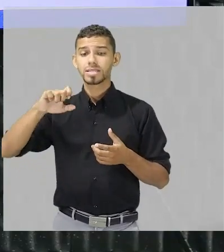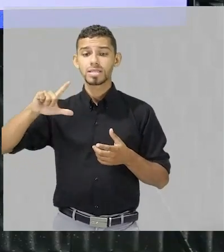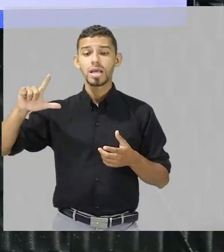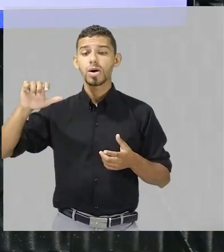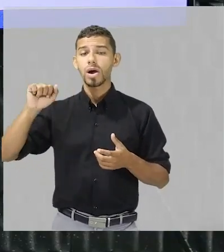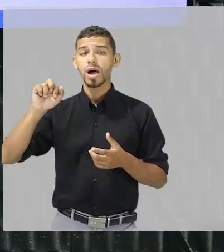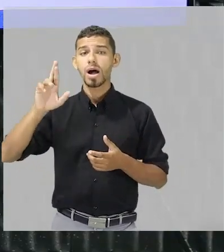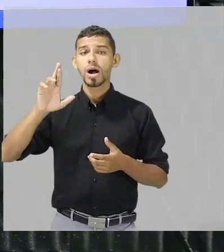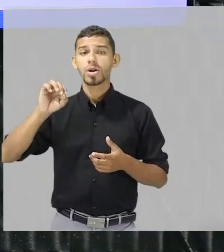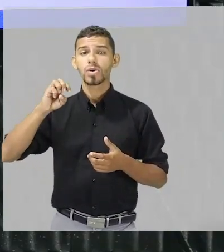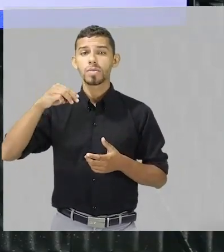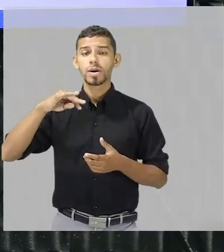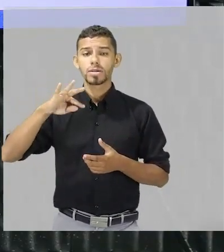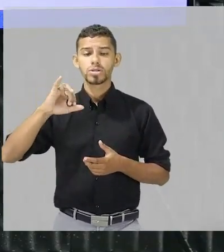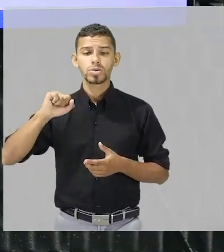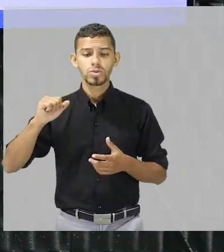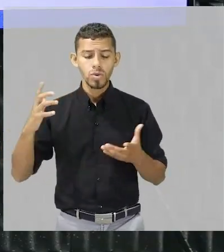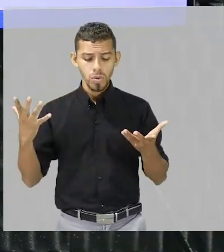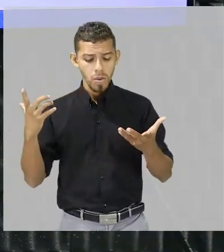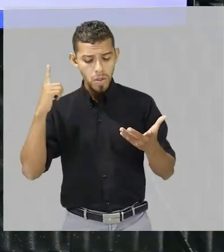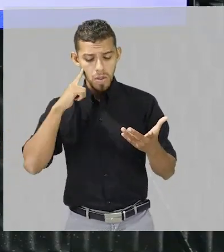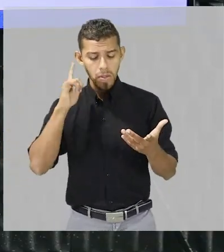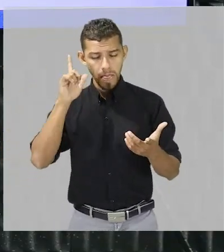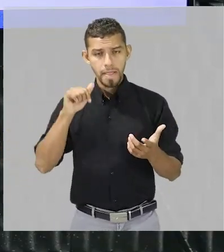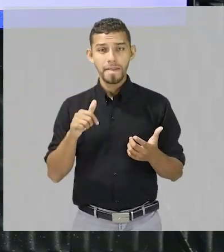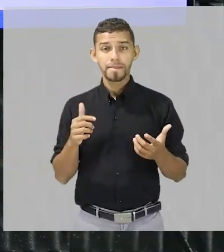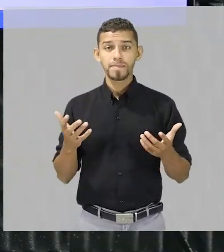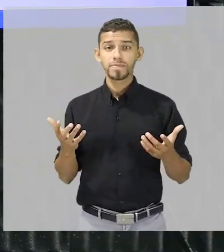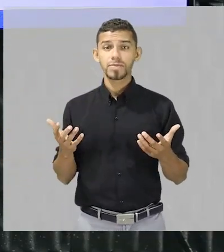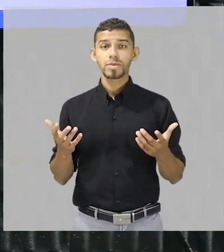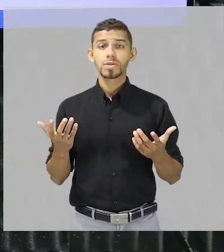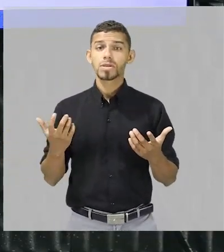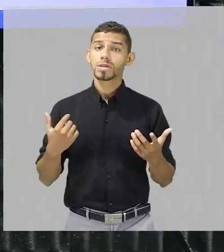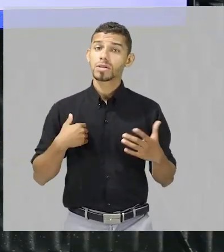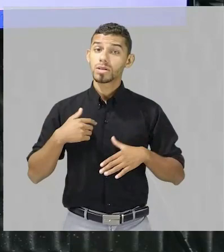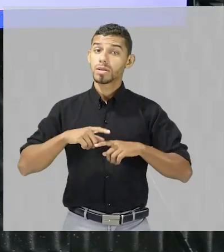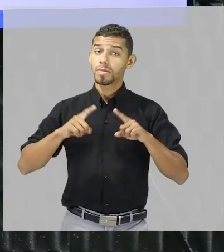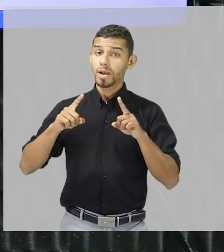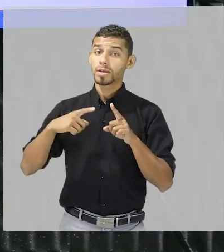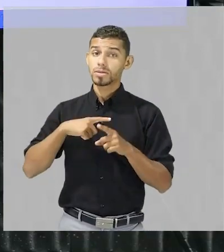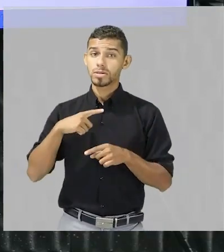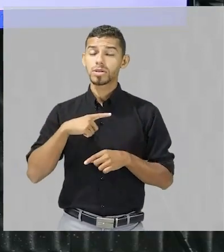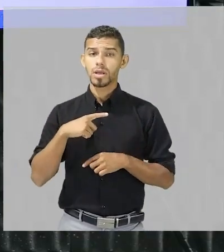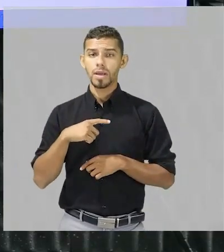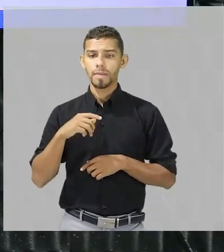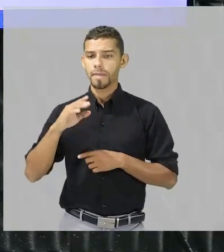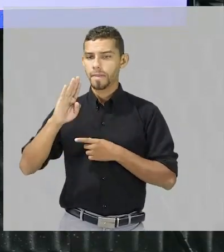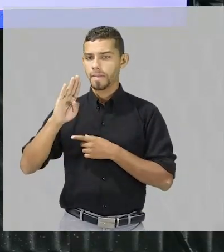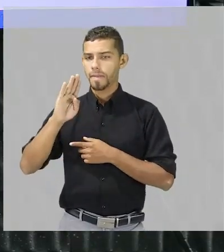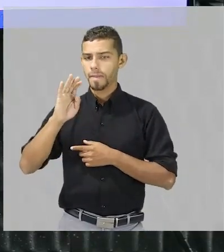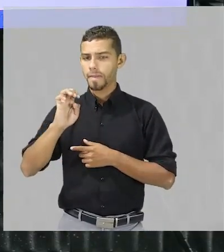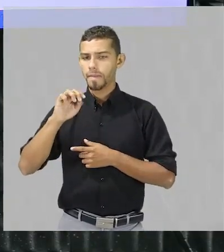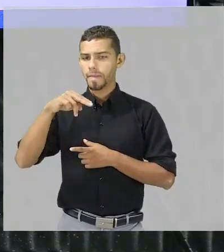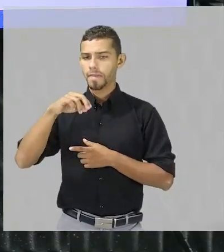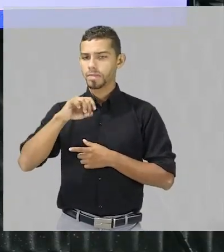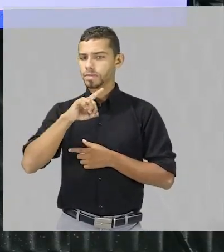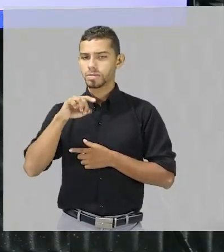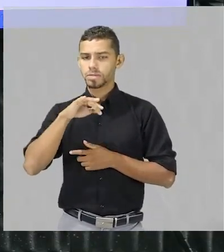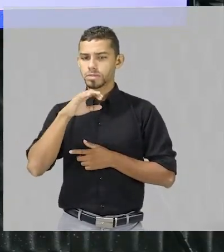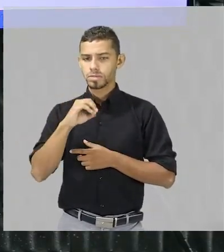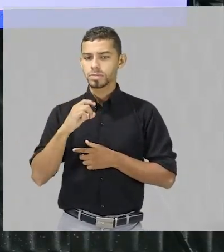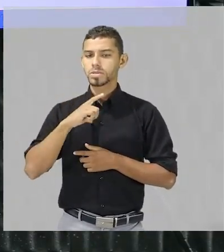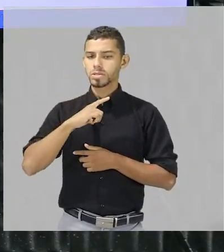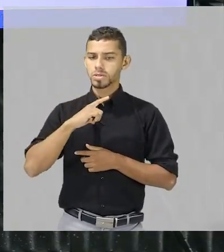anel benzênico, tudo bem? Anel benzênico. Apesar de o anel benzênico apresentar ligações